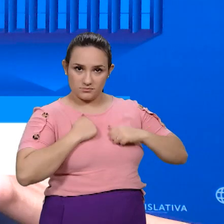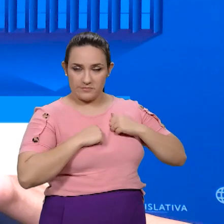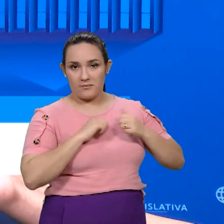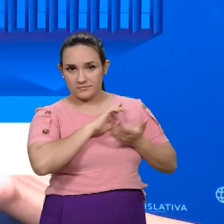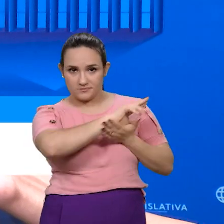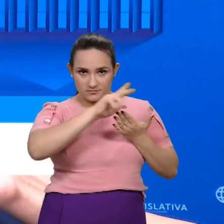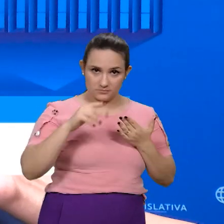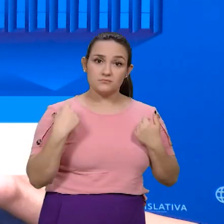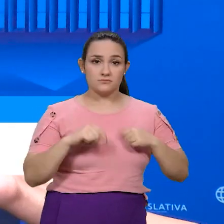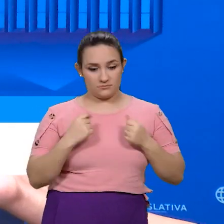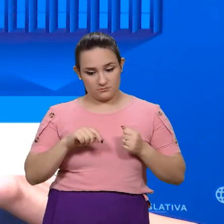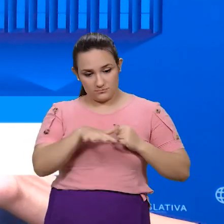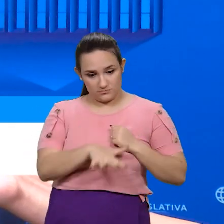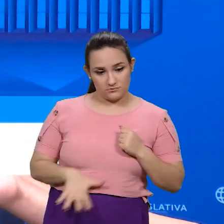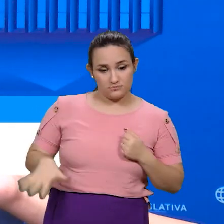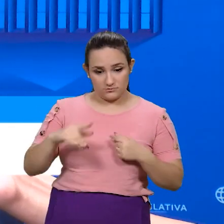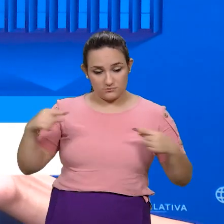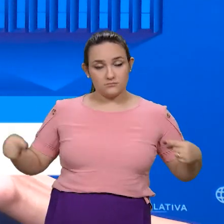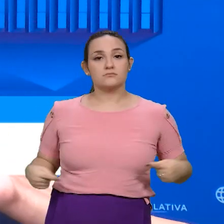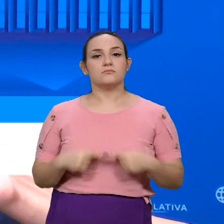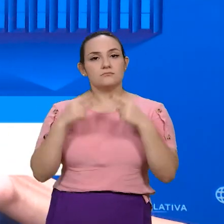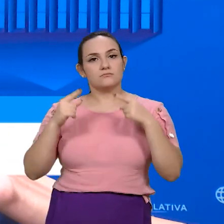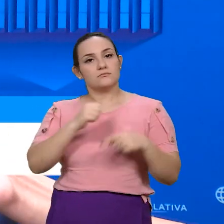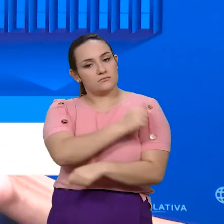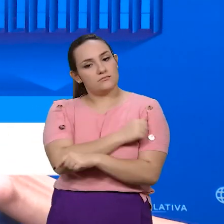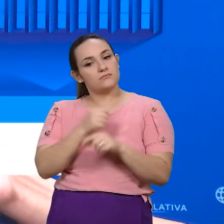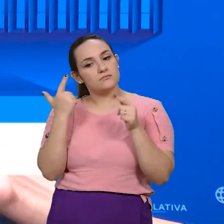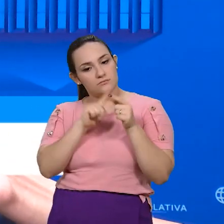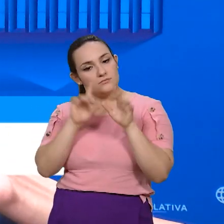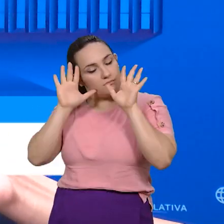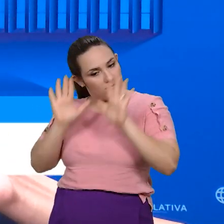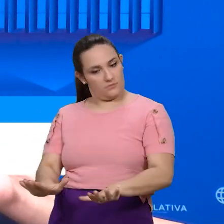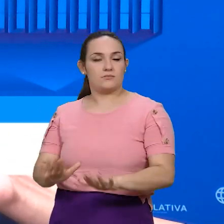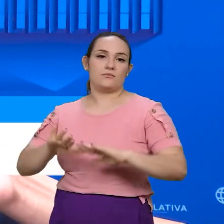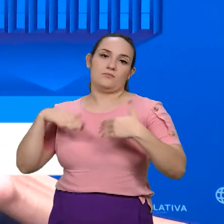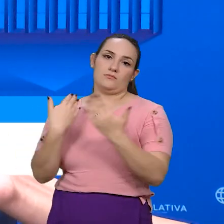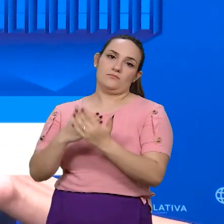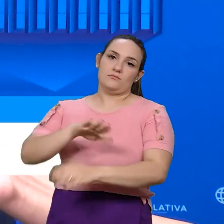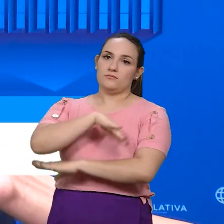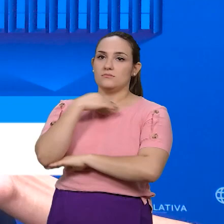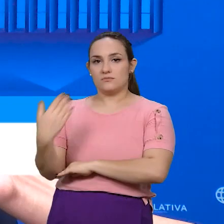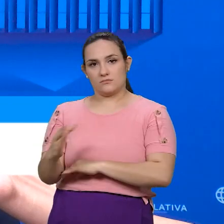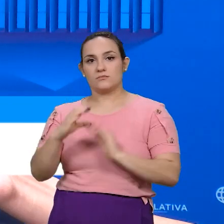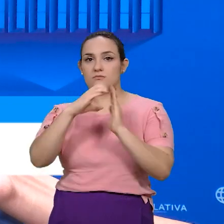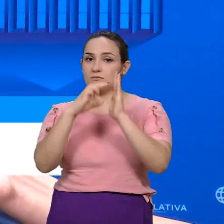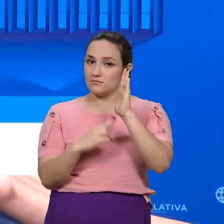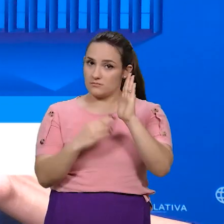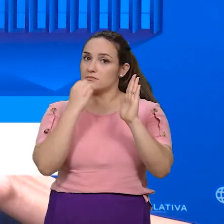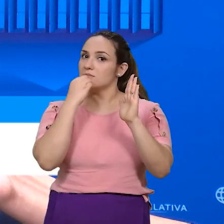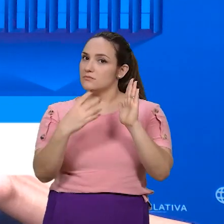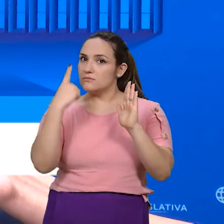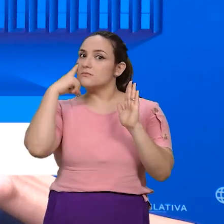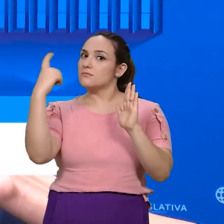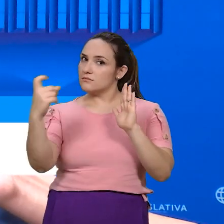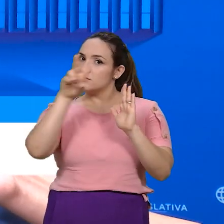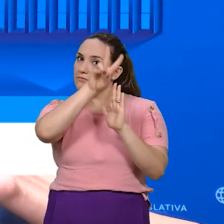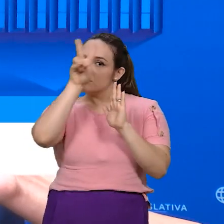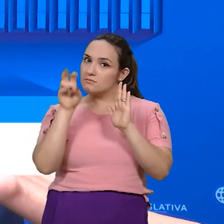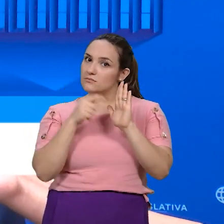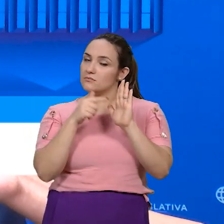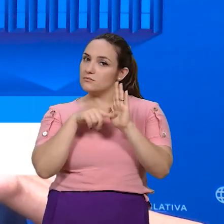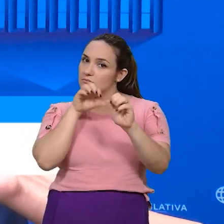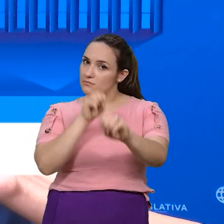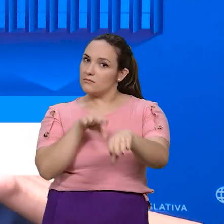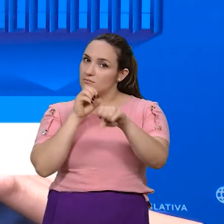ter uma estrutura, um ambiente adequado para que o aluno permaneça mais tempo na escola e um currículo, né,